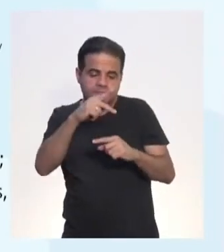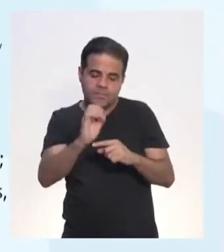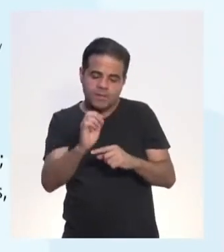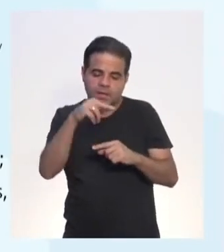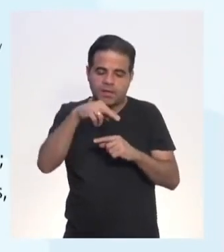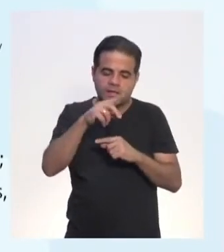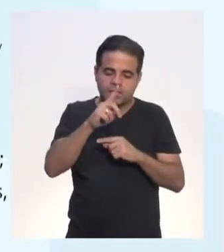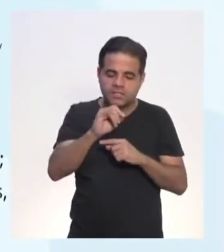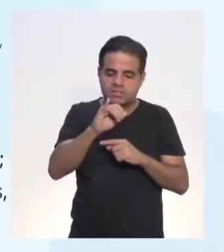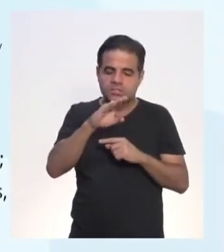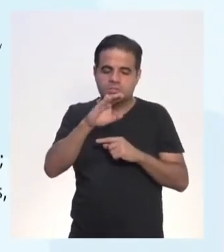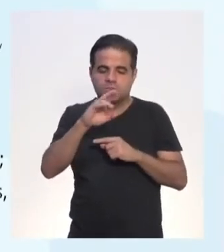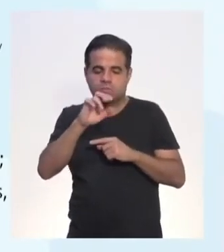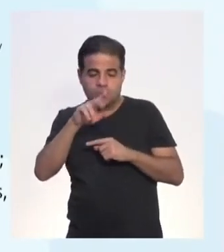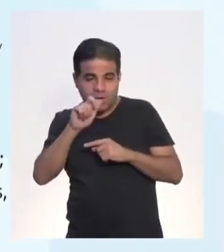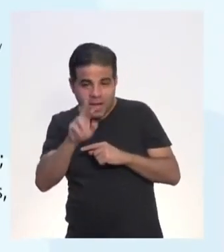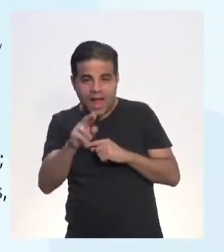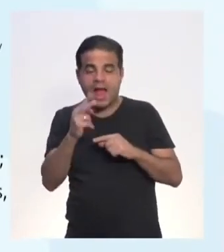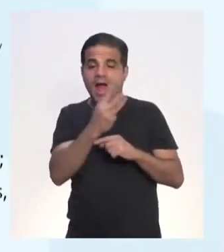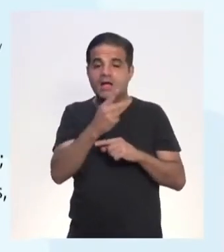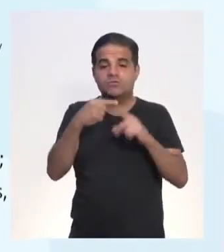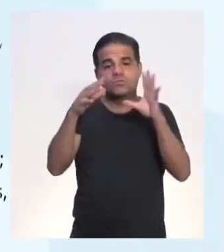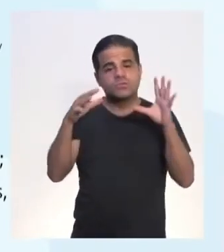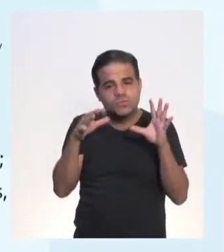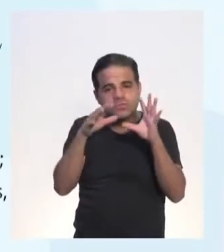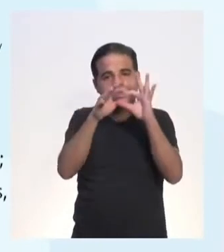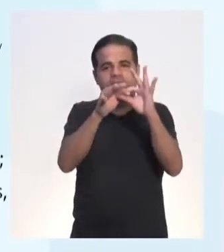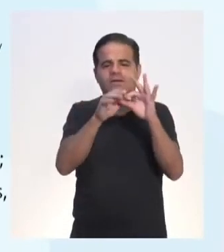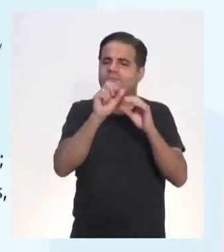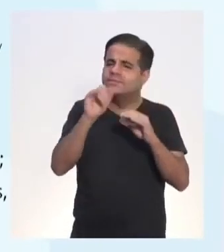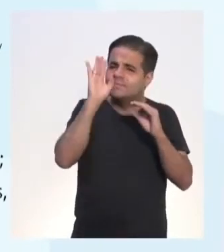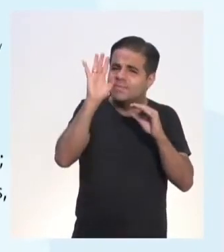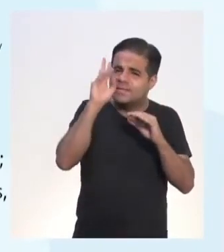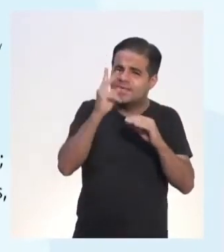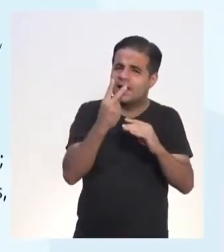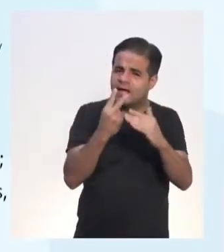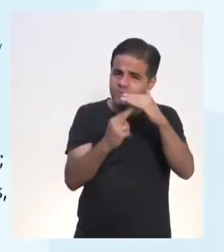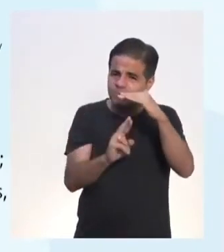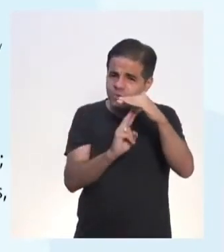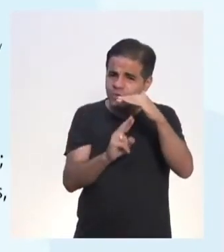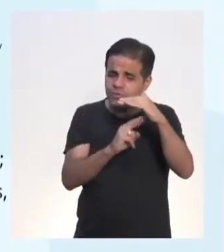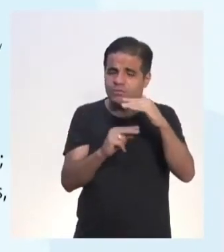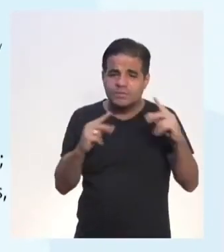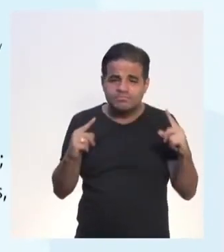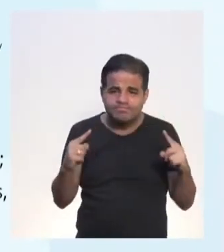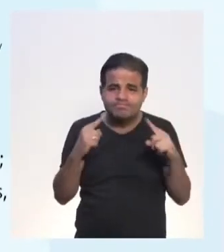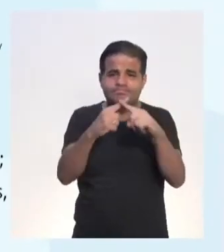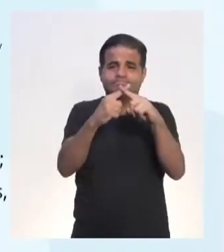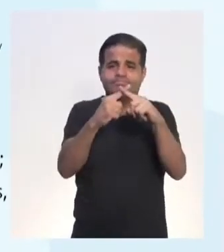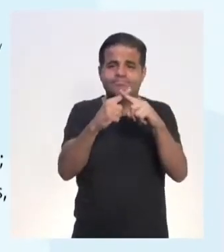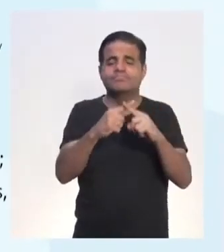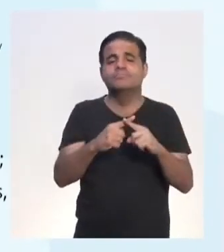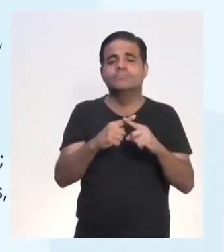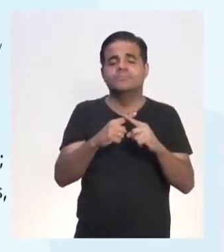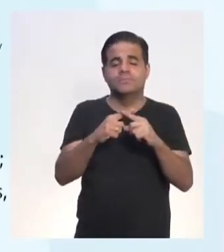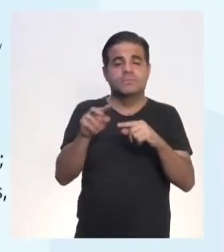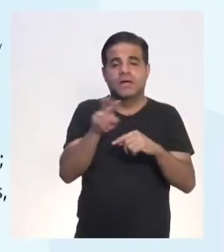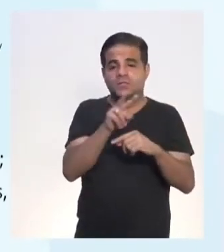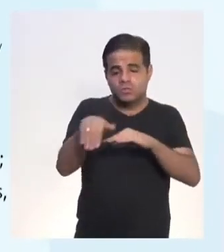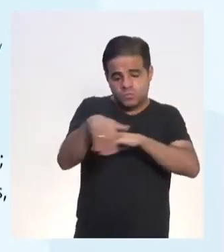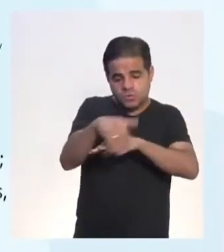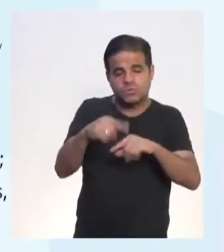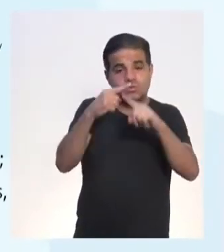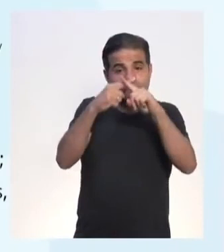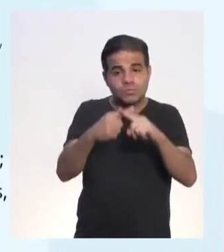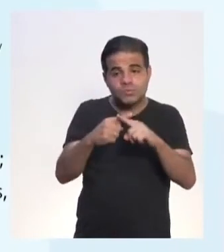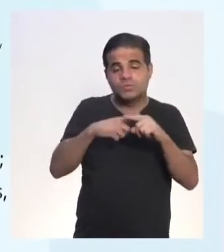sim, a gente tem uma conexão, porque as duas rodovias, se a gente pensar em ruas, sim, Elas se cruzam de alguma forma. As duas ruas, lá onde a